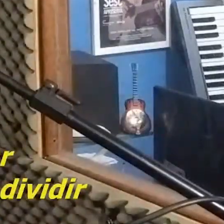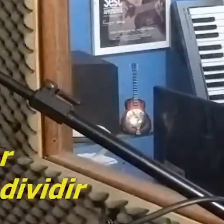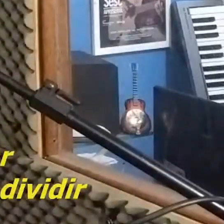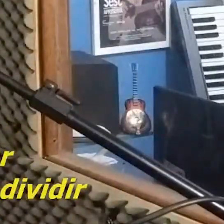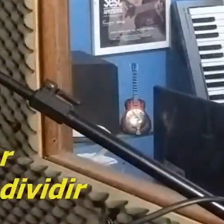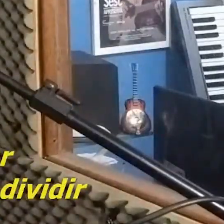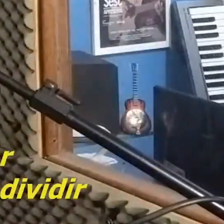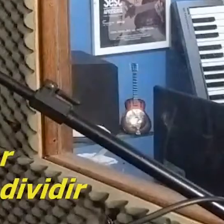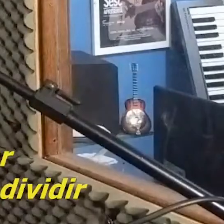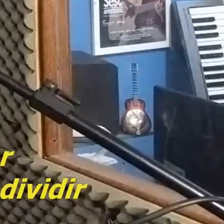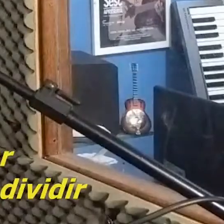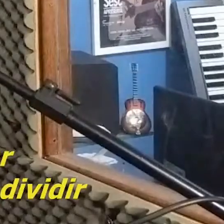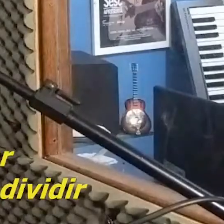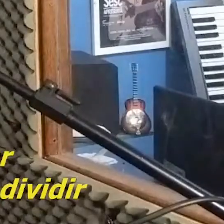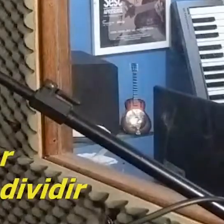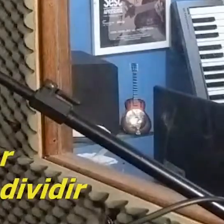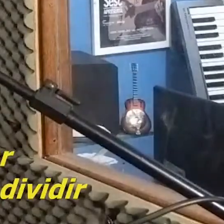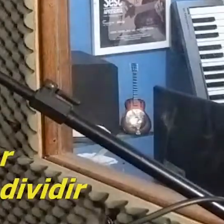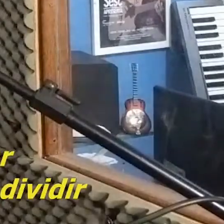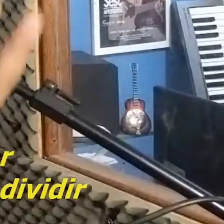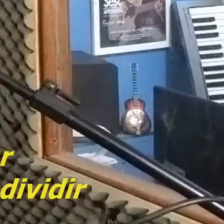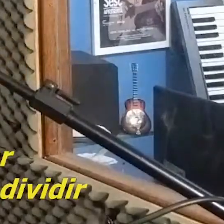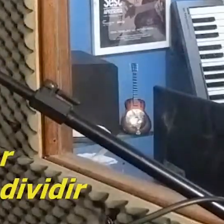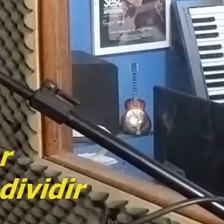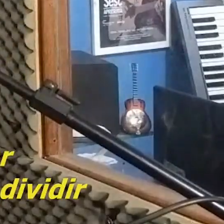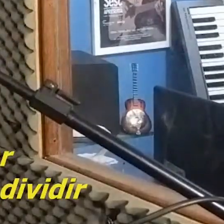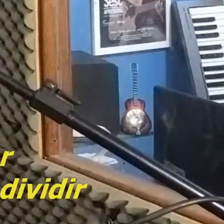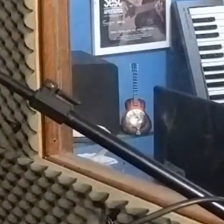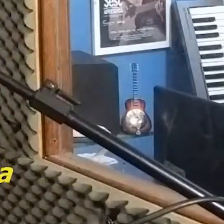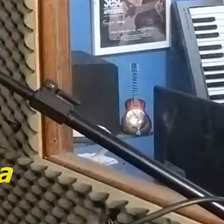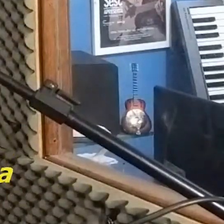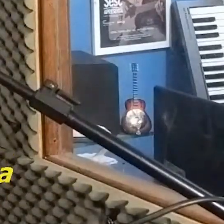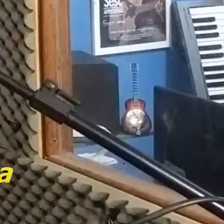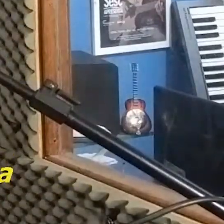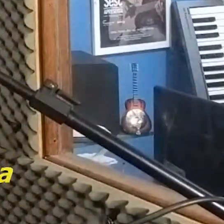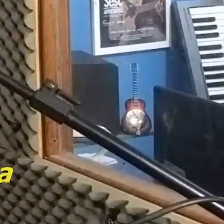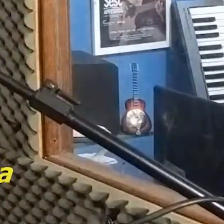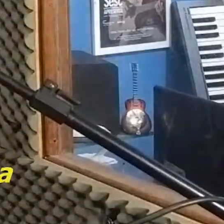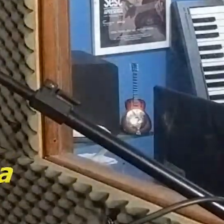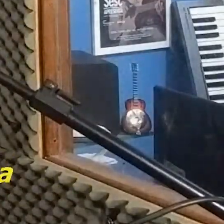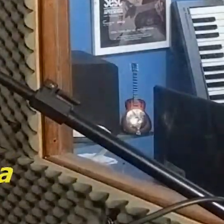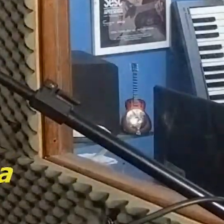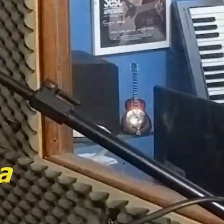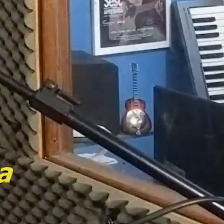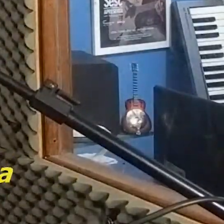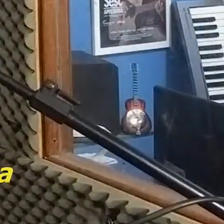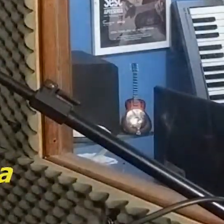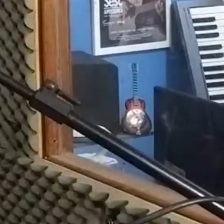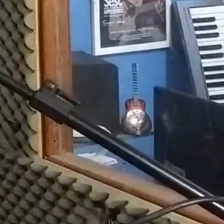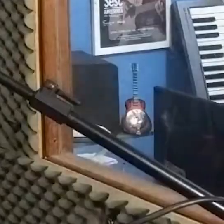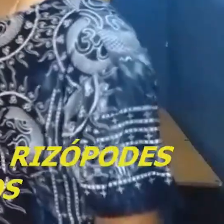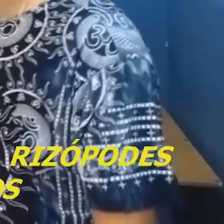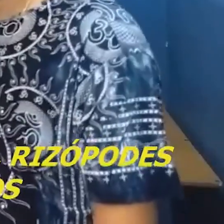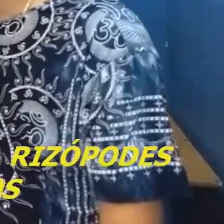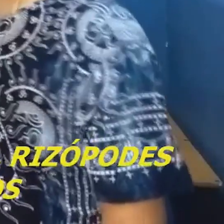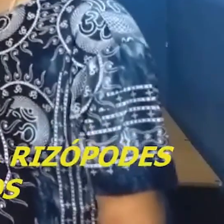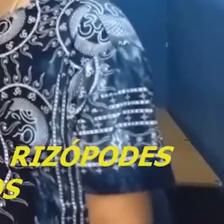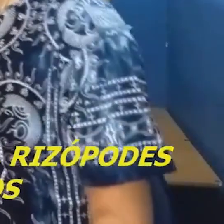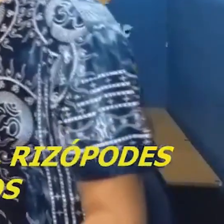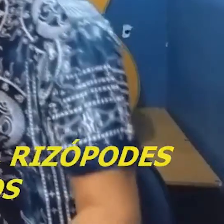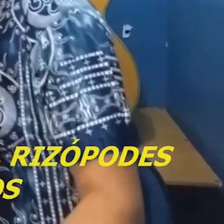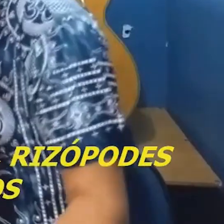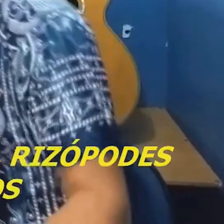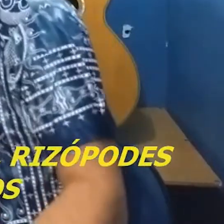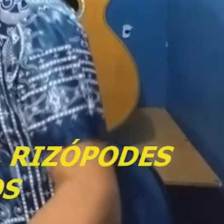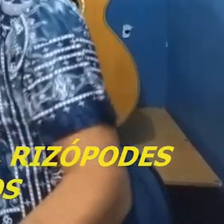outro lugar, podem até causar doenças e se dividir. Como uma forma de defesa,